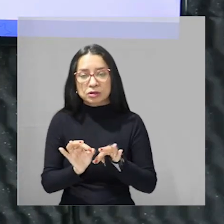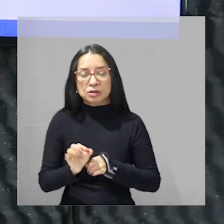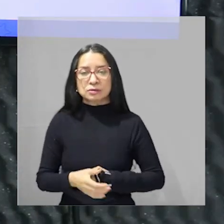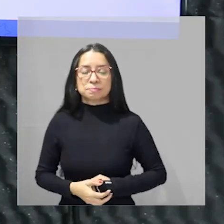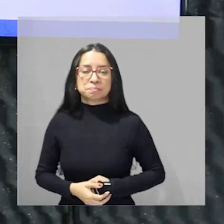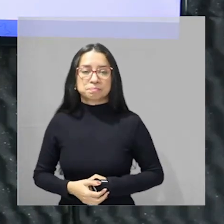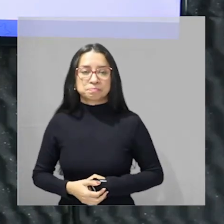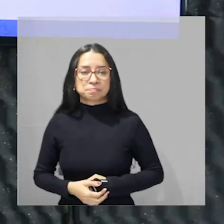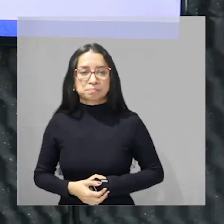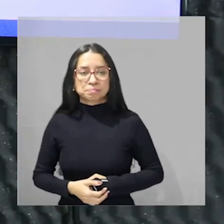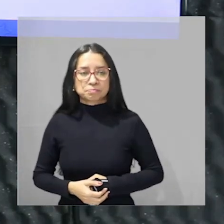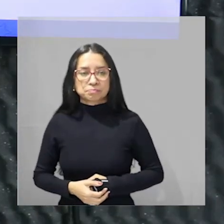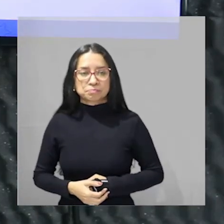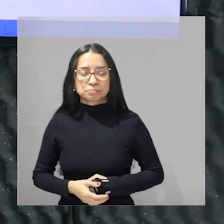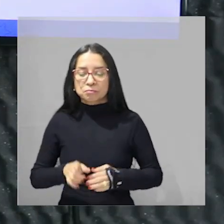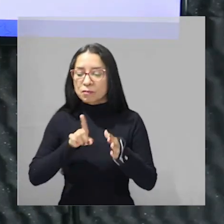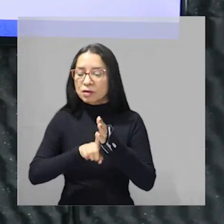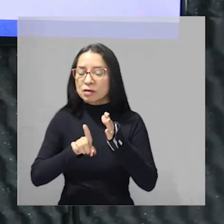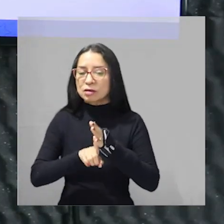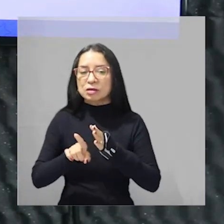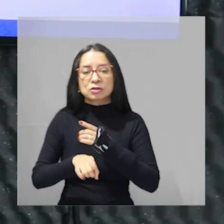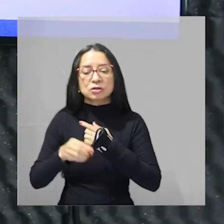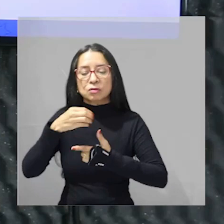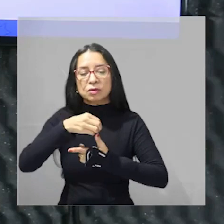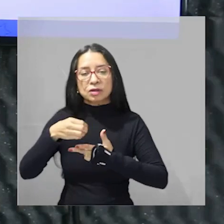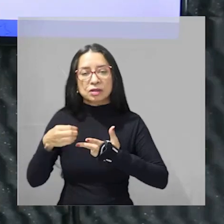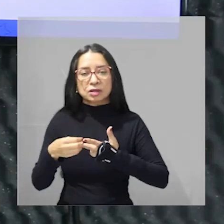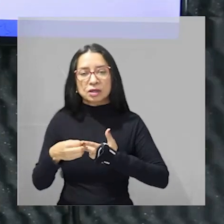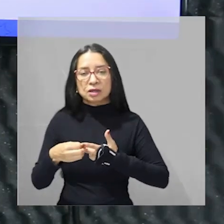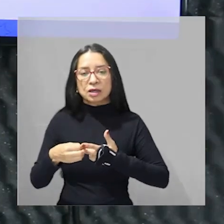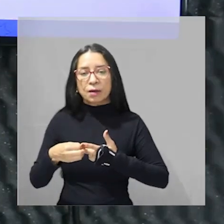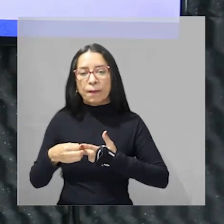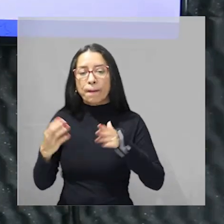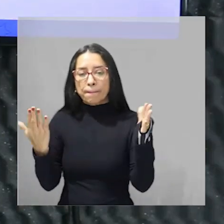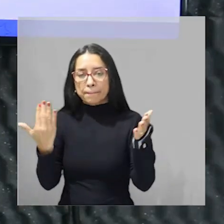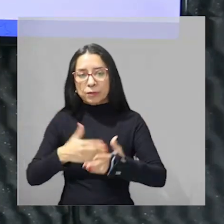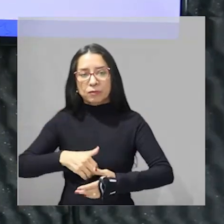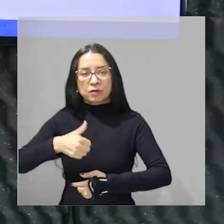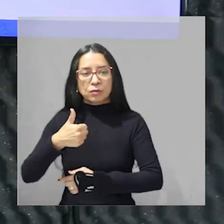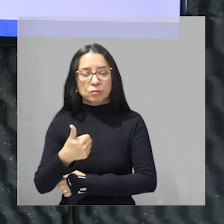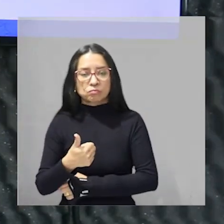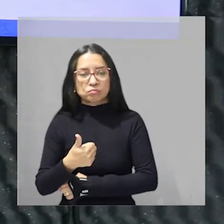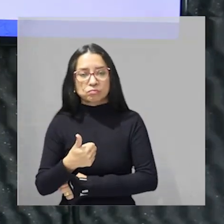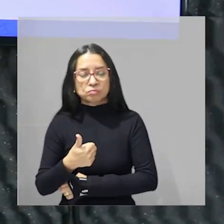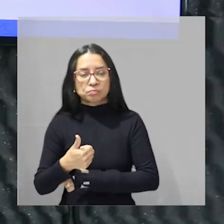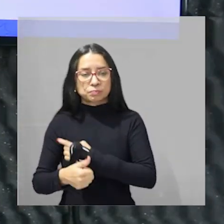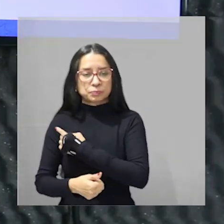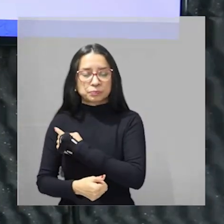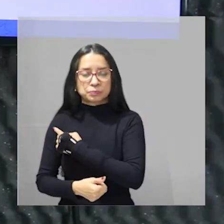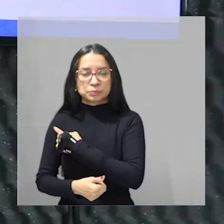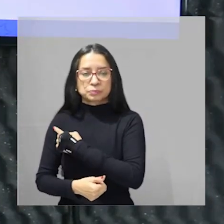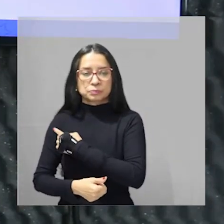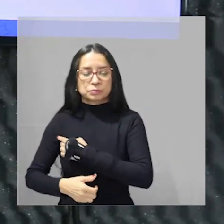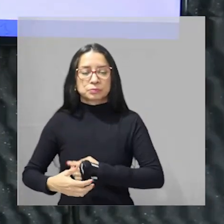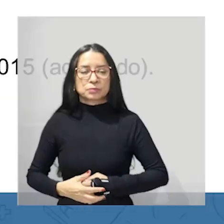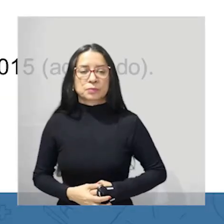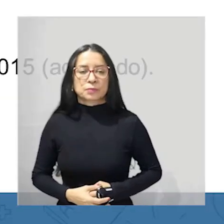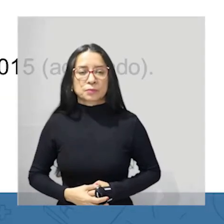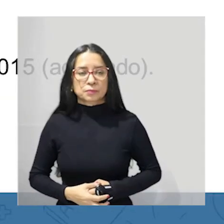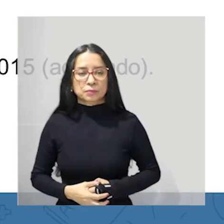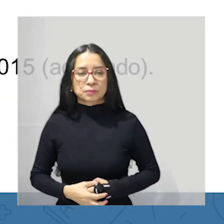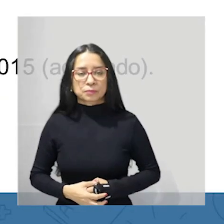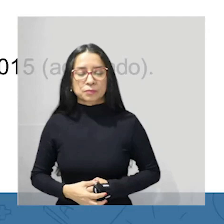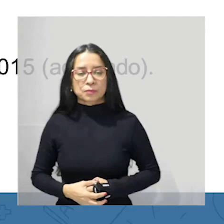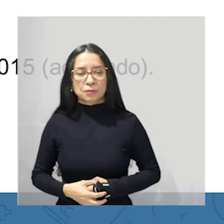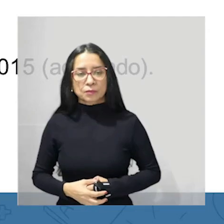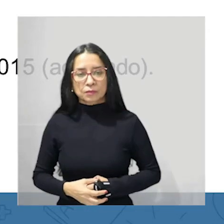Questão Enem 2019, prova 1. Eu tenho o texto motivador, já te expliquei. Vamos lá para o comando da questão.